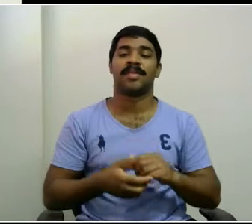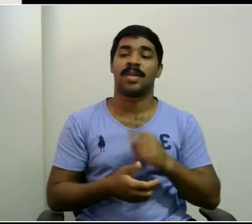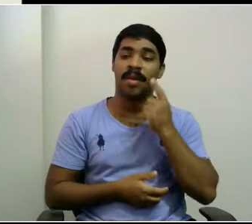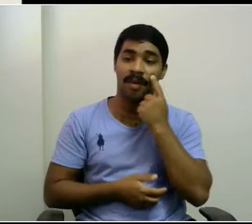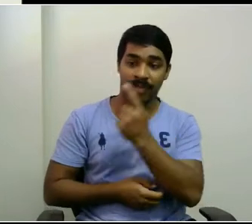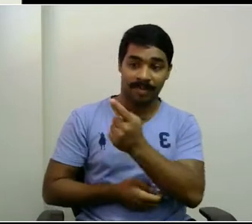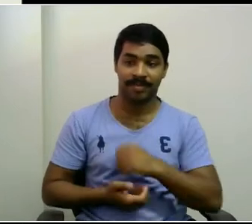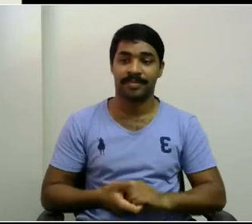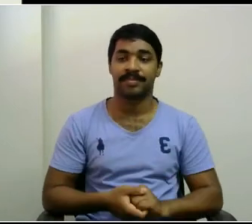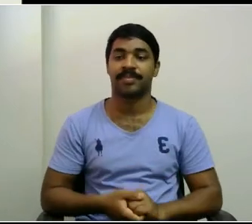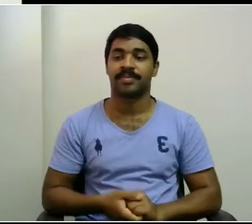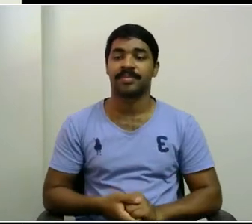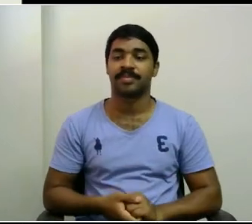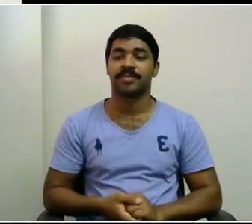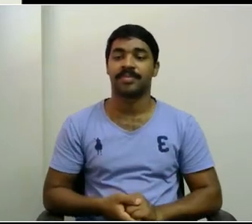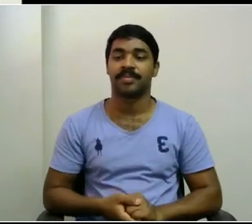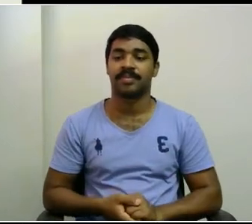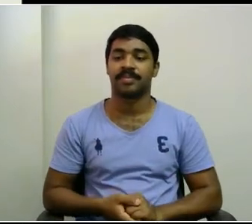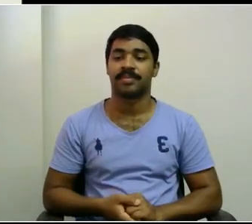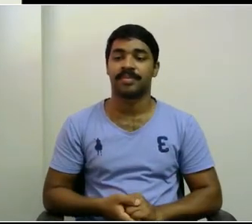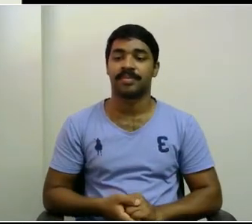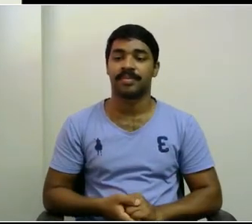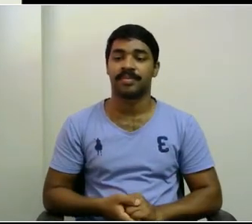5 teria que trocar de lado.